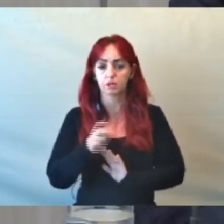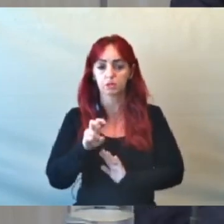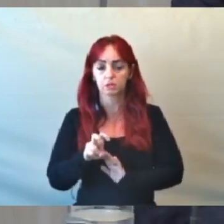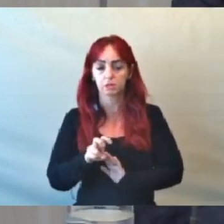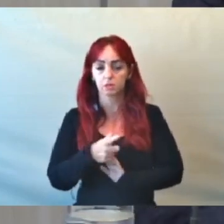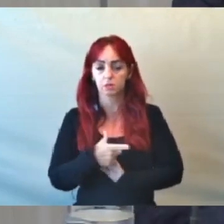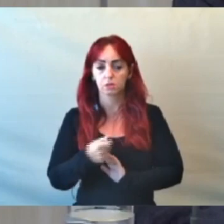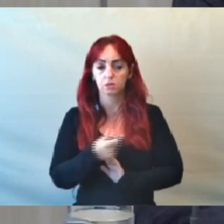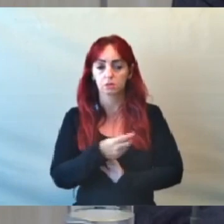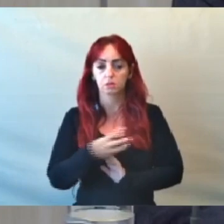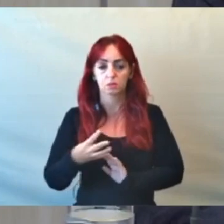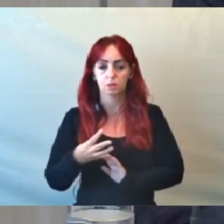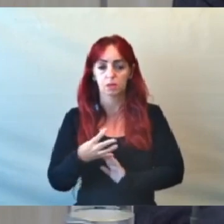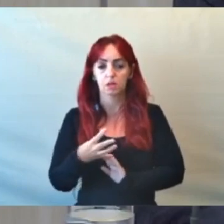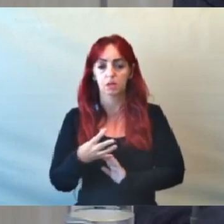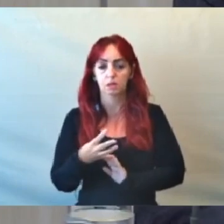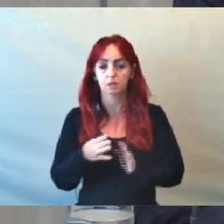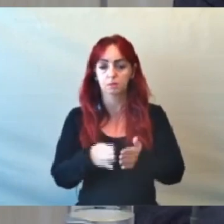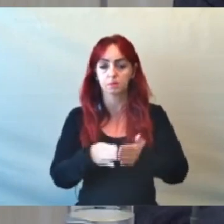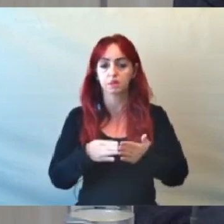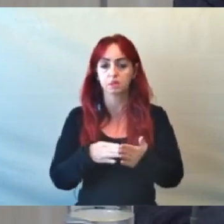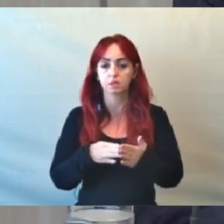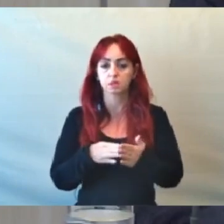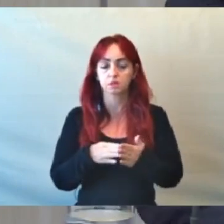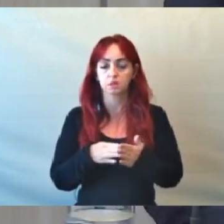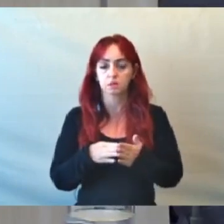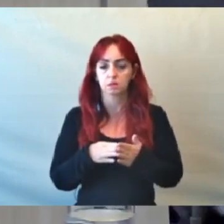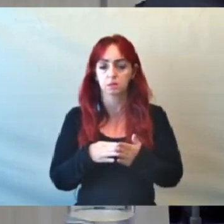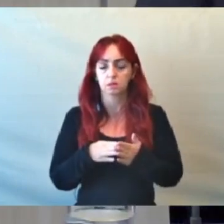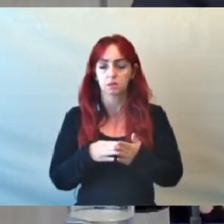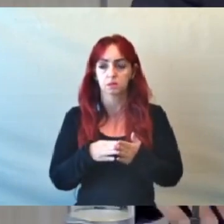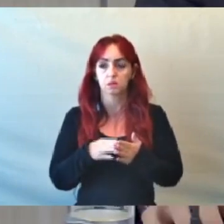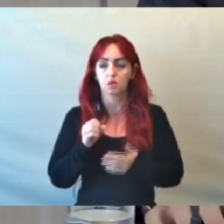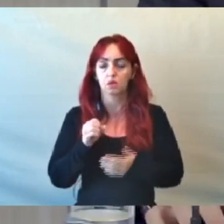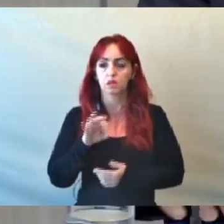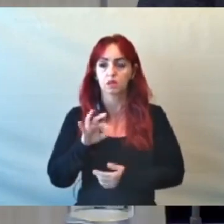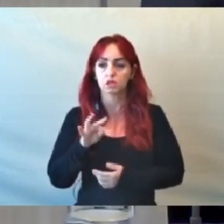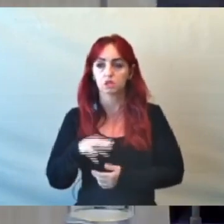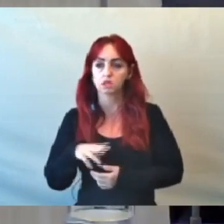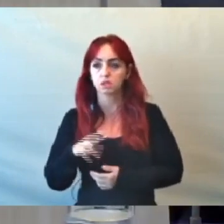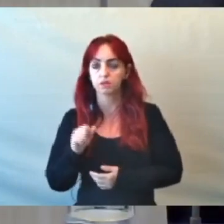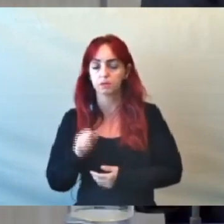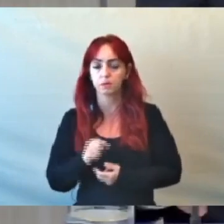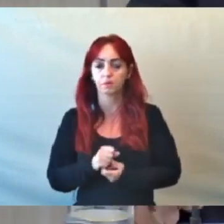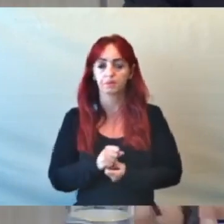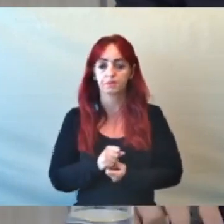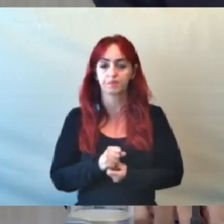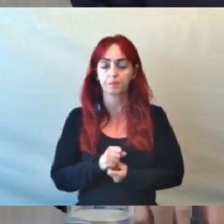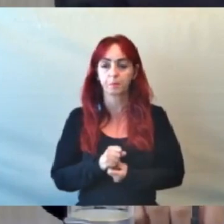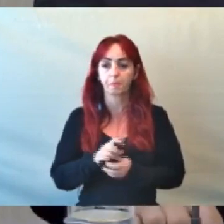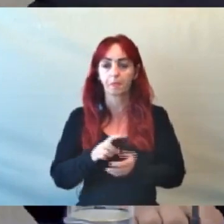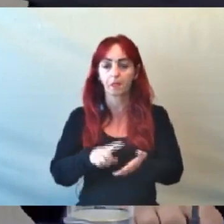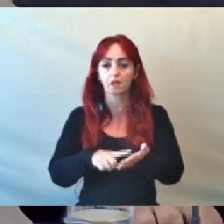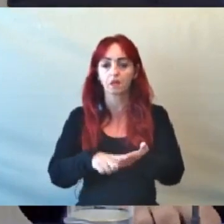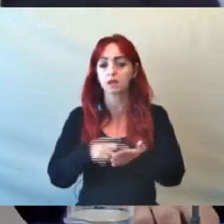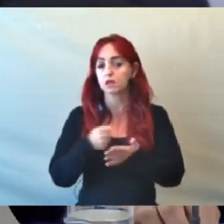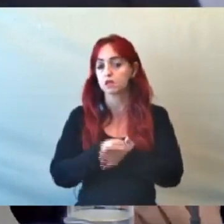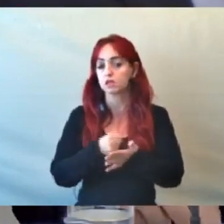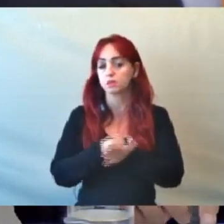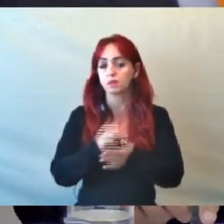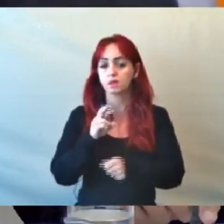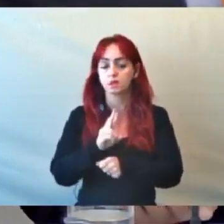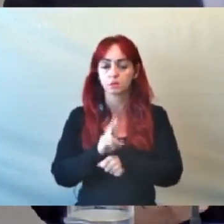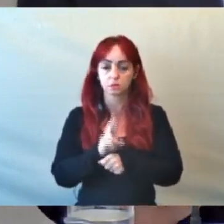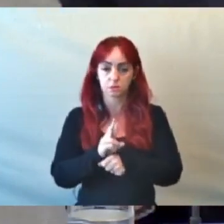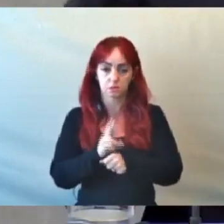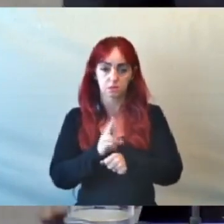solicitação, realização de oitiva, finalidade intimar o diretor da Diretoria de Gestão de Águas Urbanas, senhor